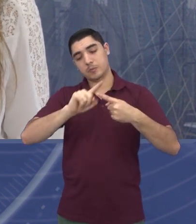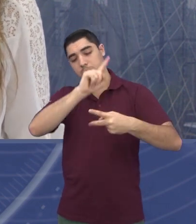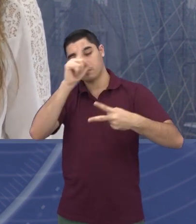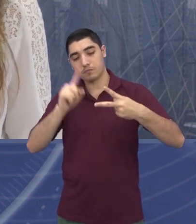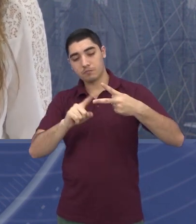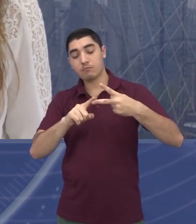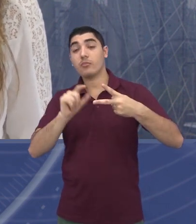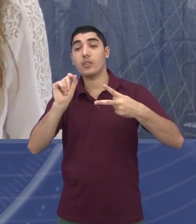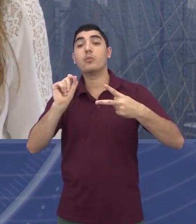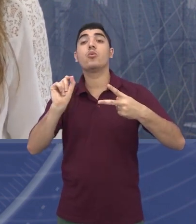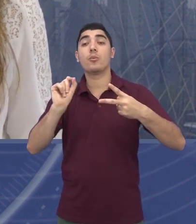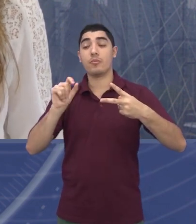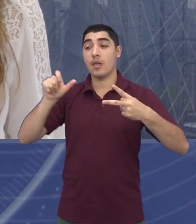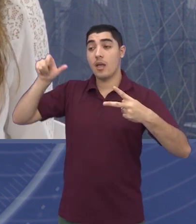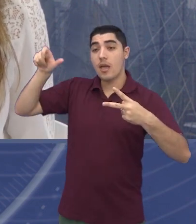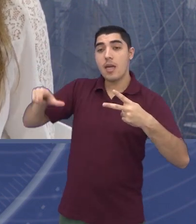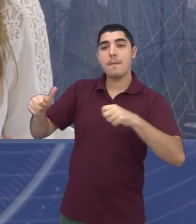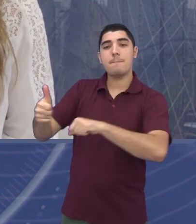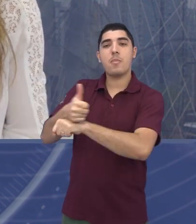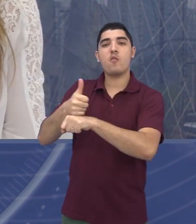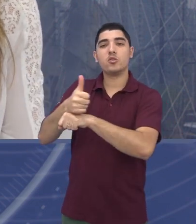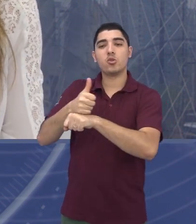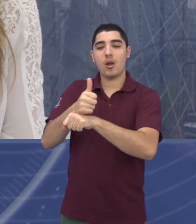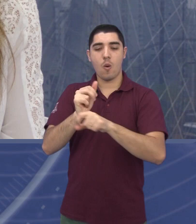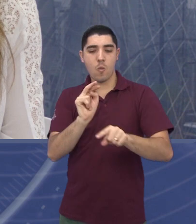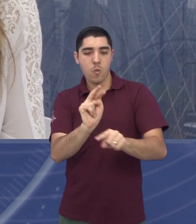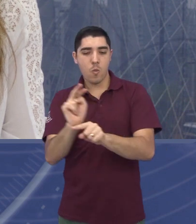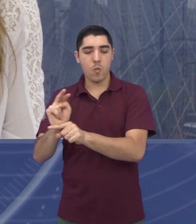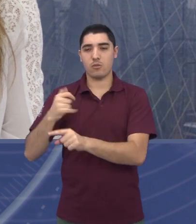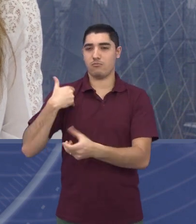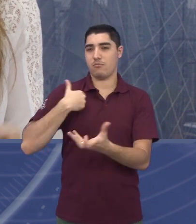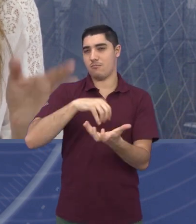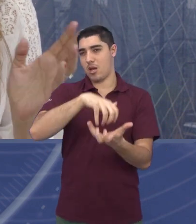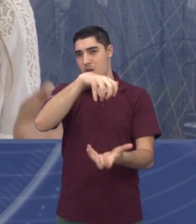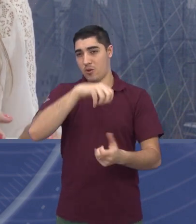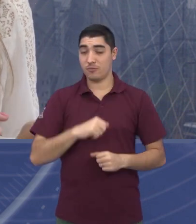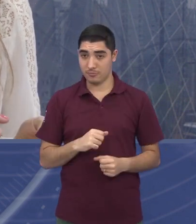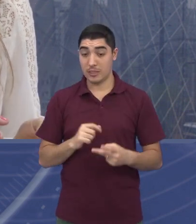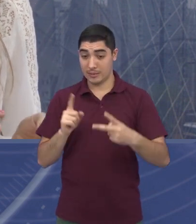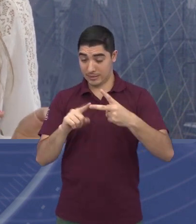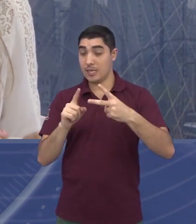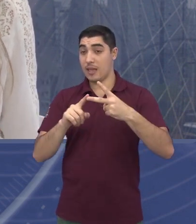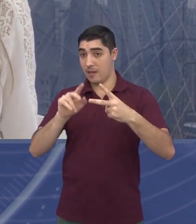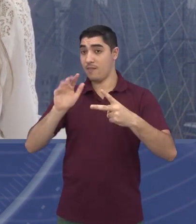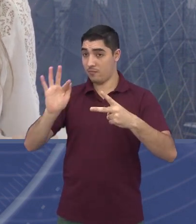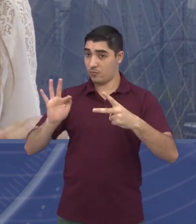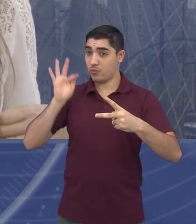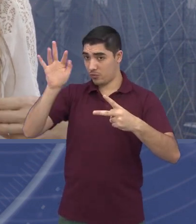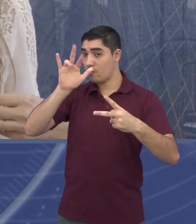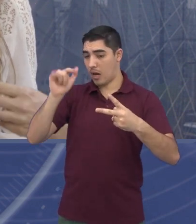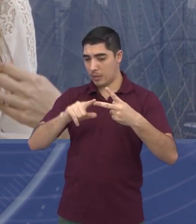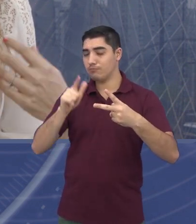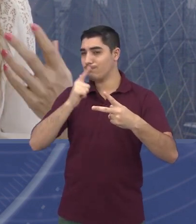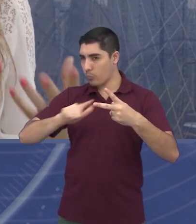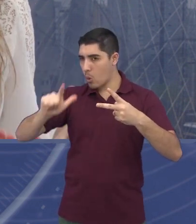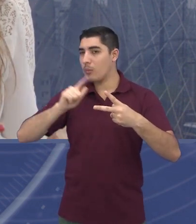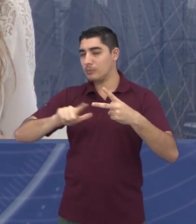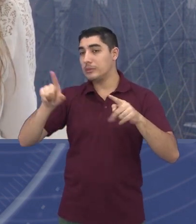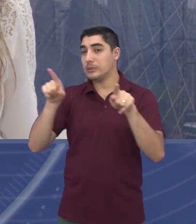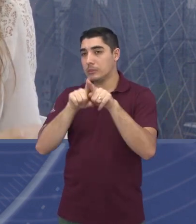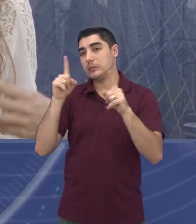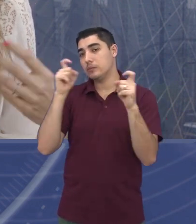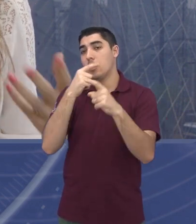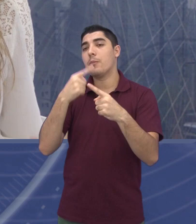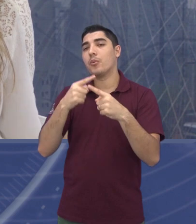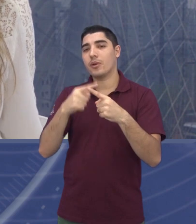ao cuidador, a cuidadora de pessoas idosas, né? Então, nós estamos falando de pessoas idosas que mantêm as